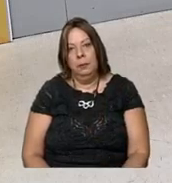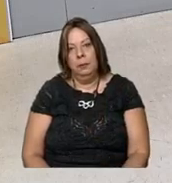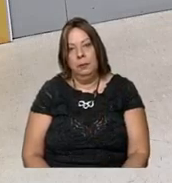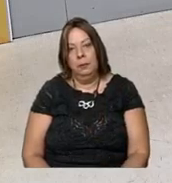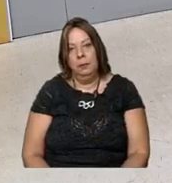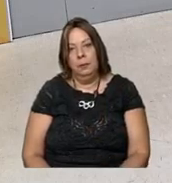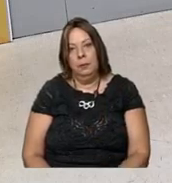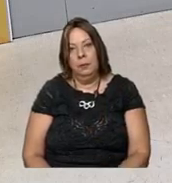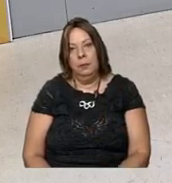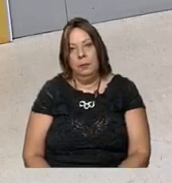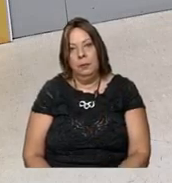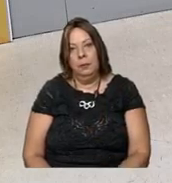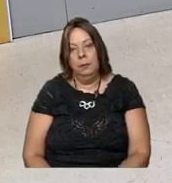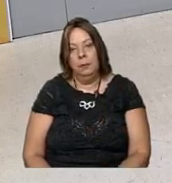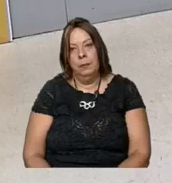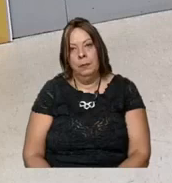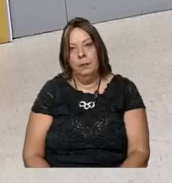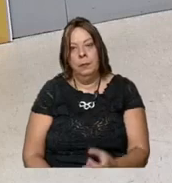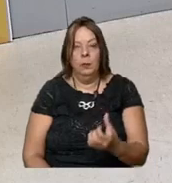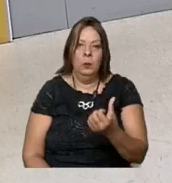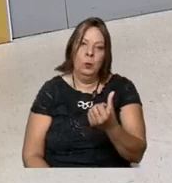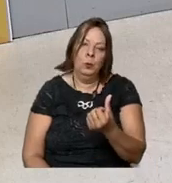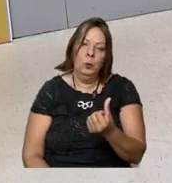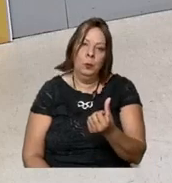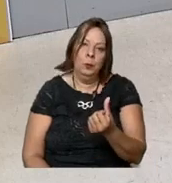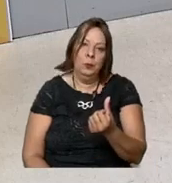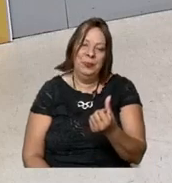2 e o número 6,